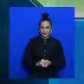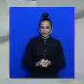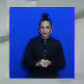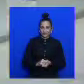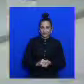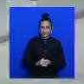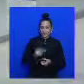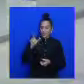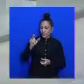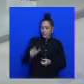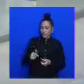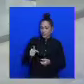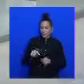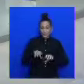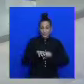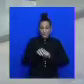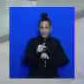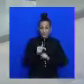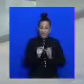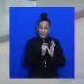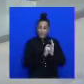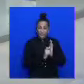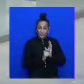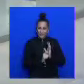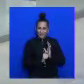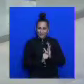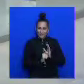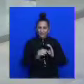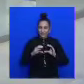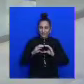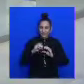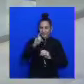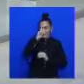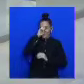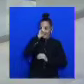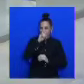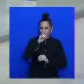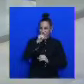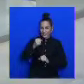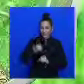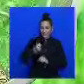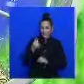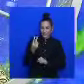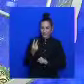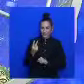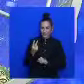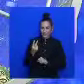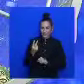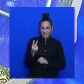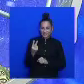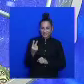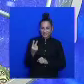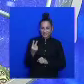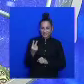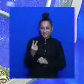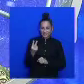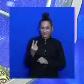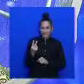E para a coluna 7 do Super 7, anote aí, bola amarela número 2.